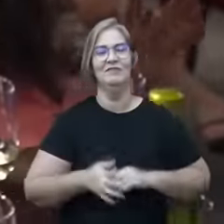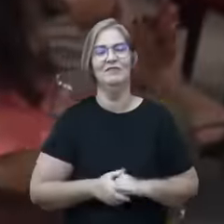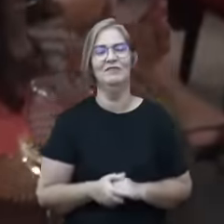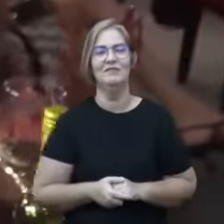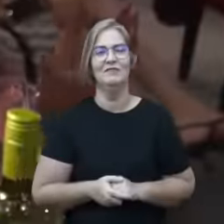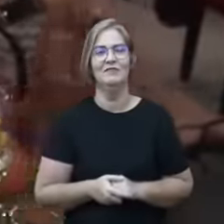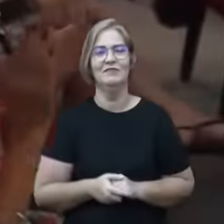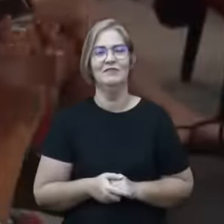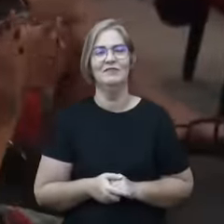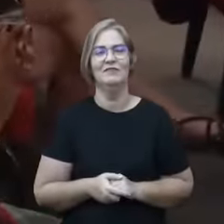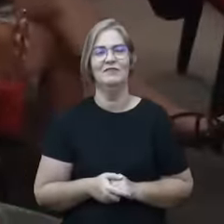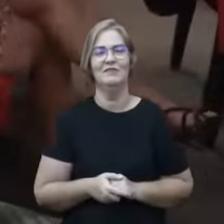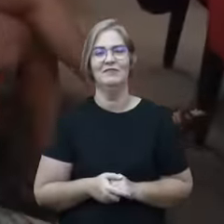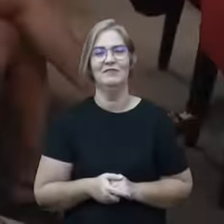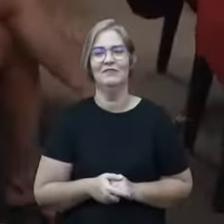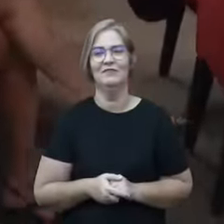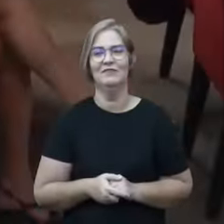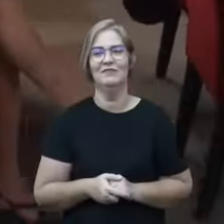Bravo.